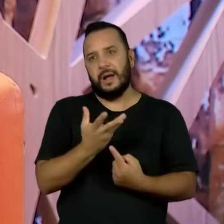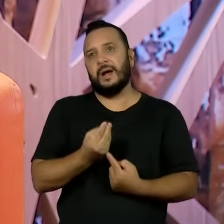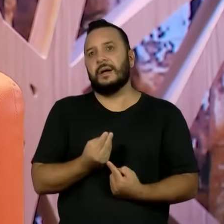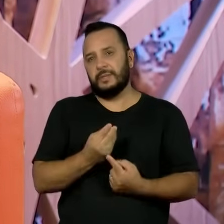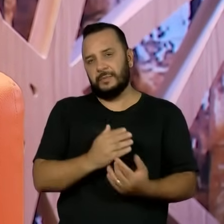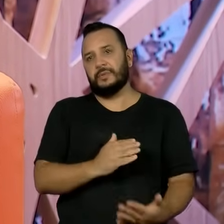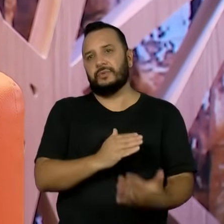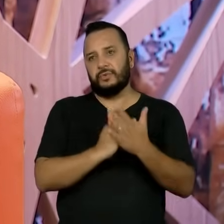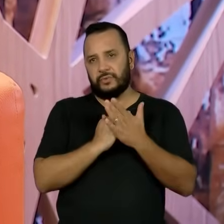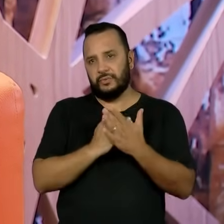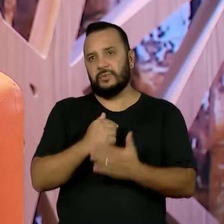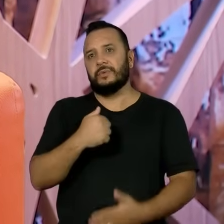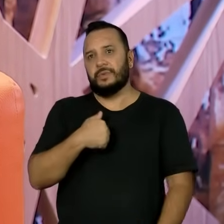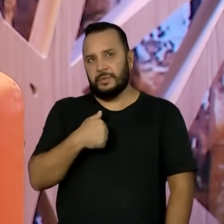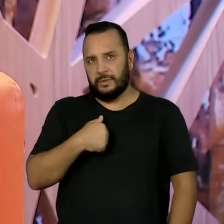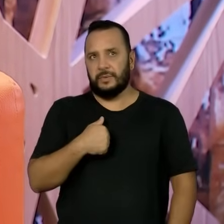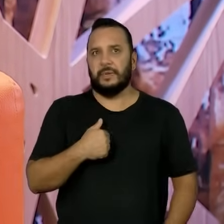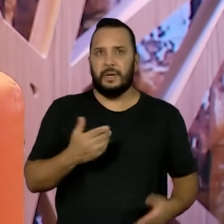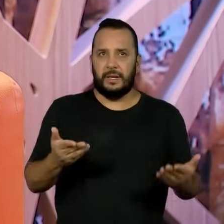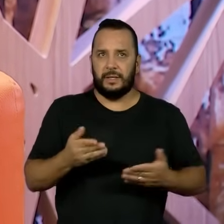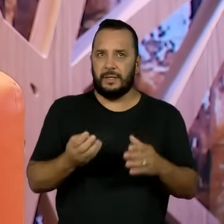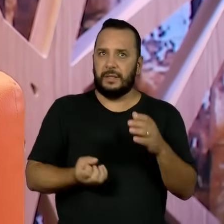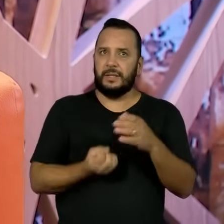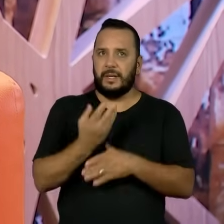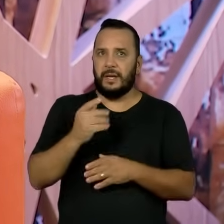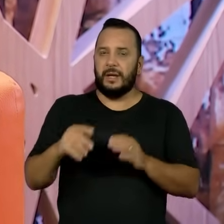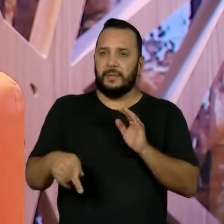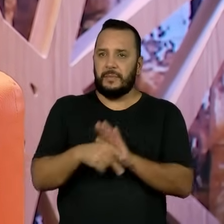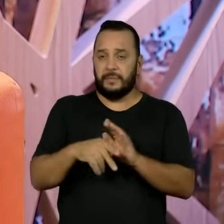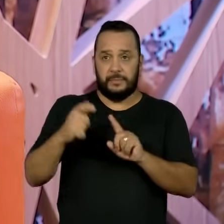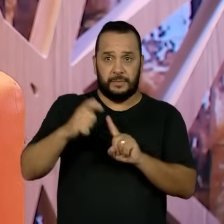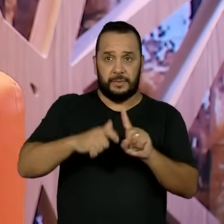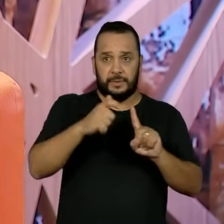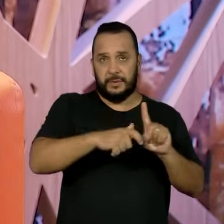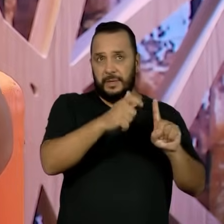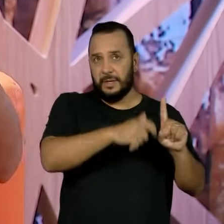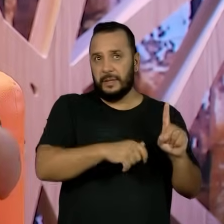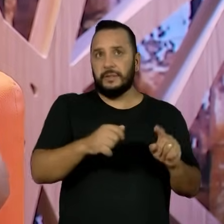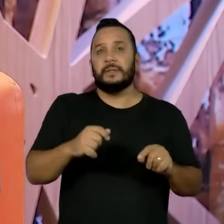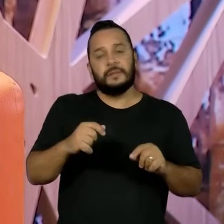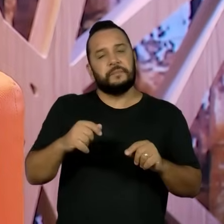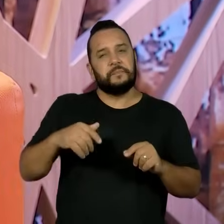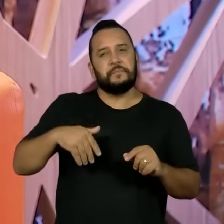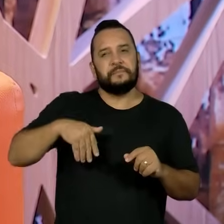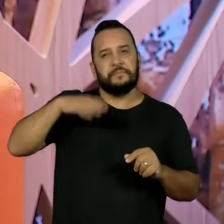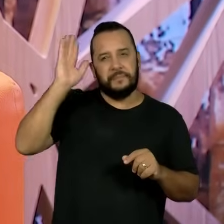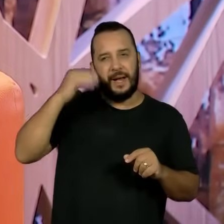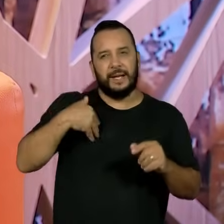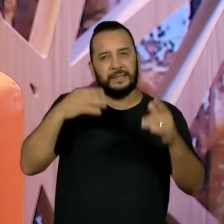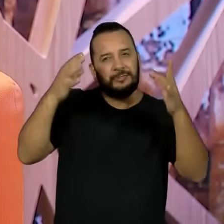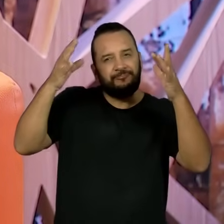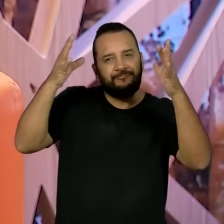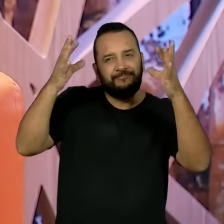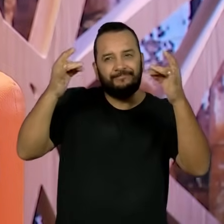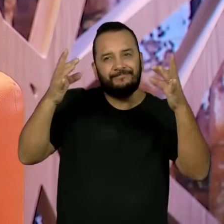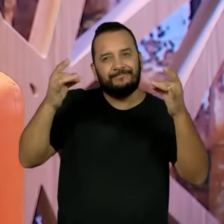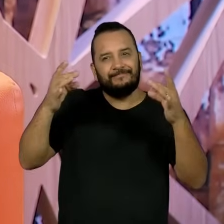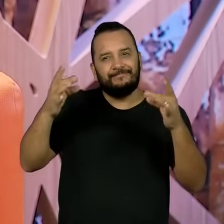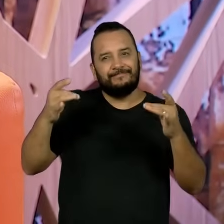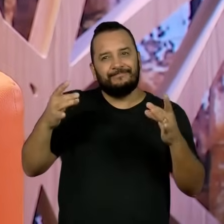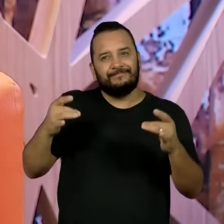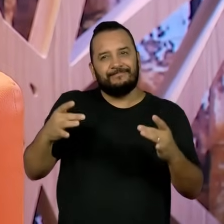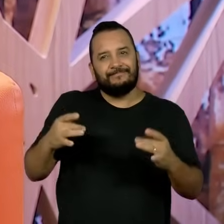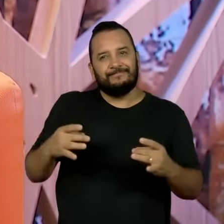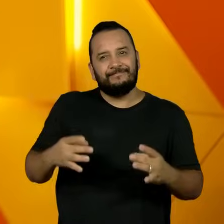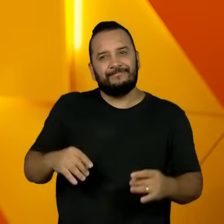dos estudos de arte me ajuda hoje a criar as minhas personagens, acho que com um pouco mais de complexidade, um pouco mais de